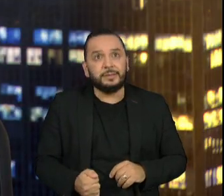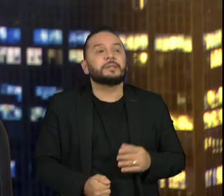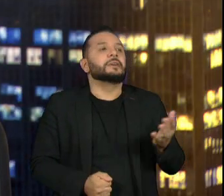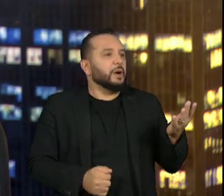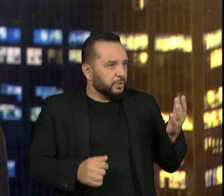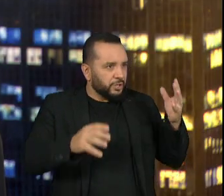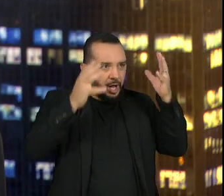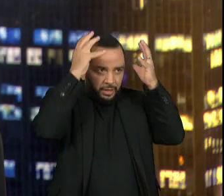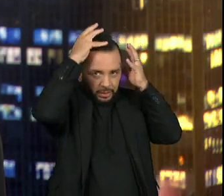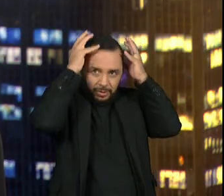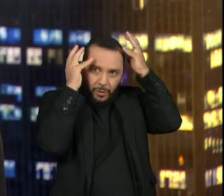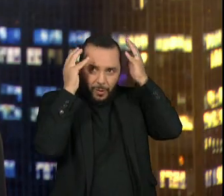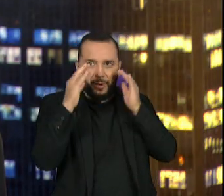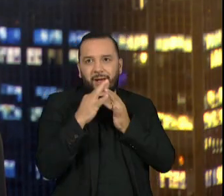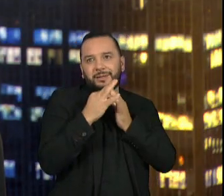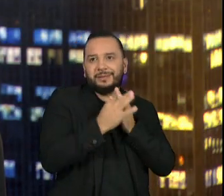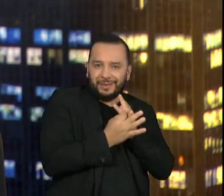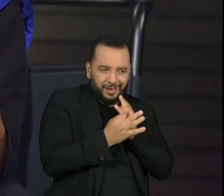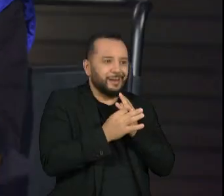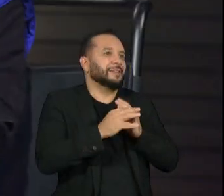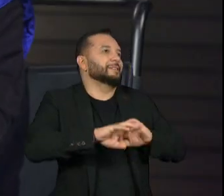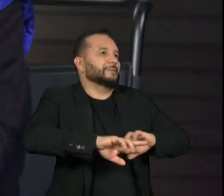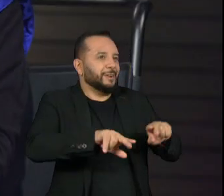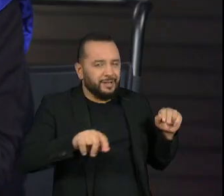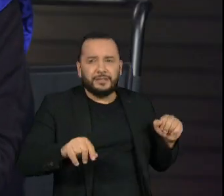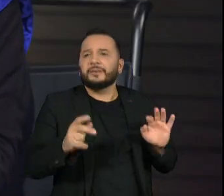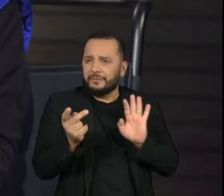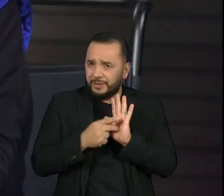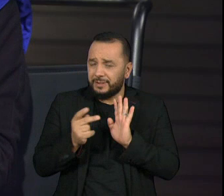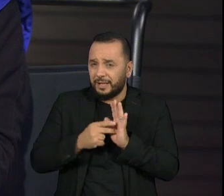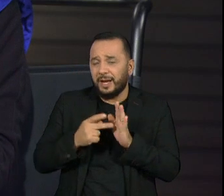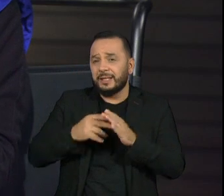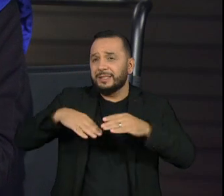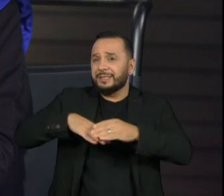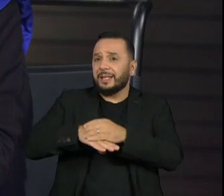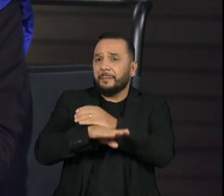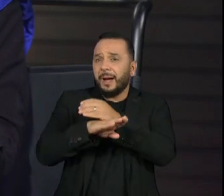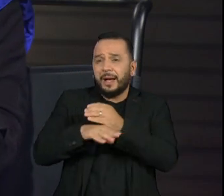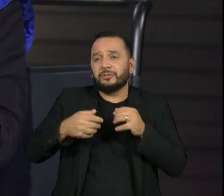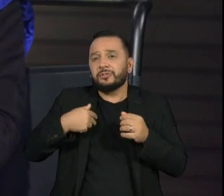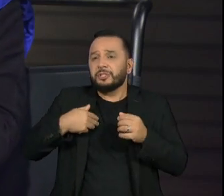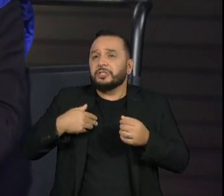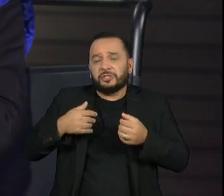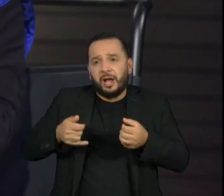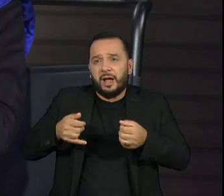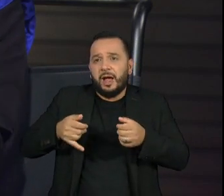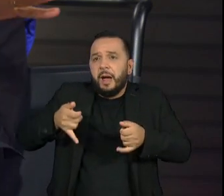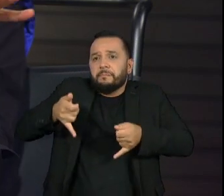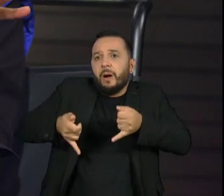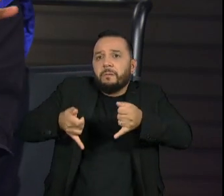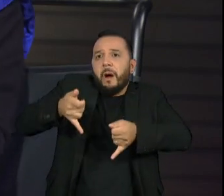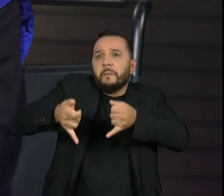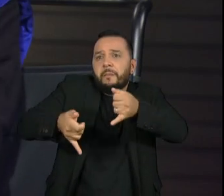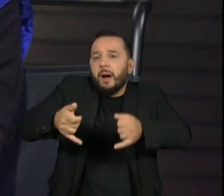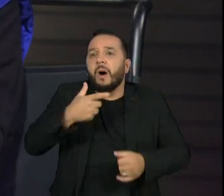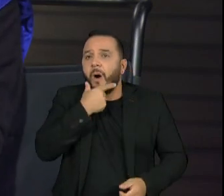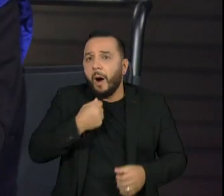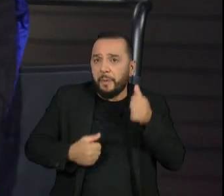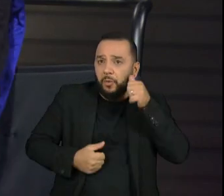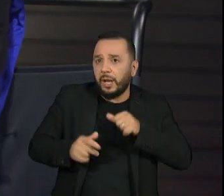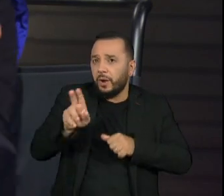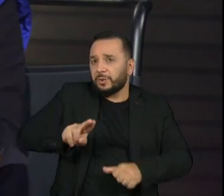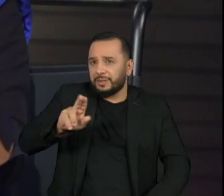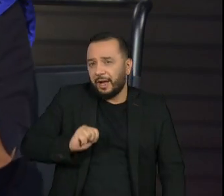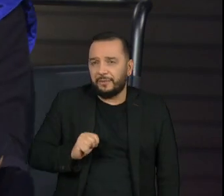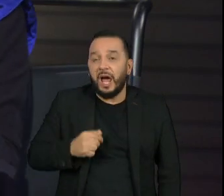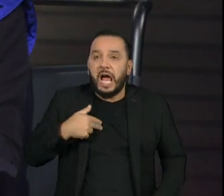e tudo mais, acessórios, maquiagem. Os dois usavam sapatos com salto. Não havia essa questão que